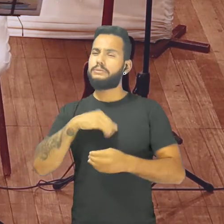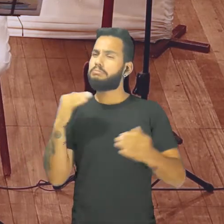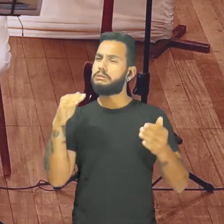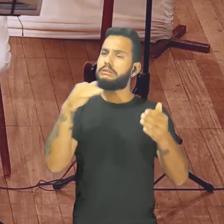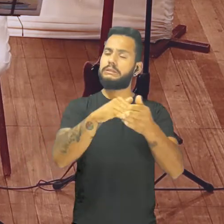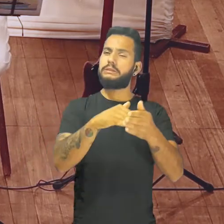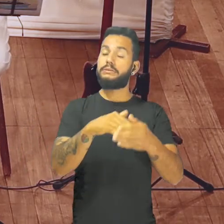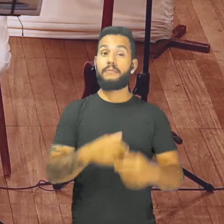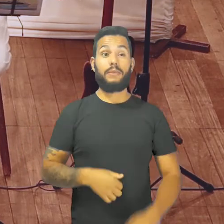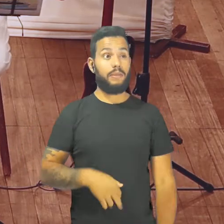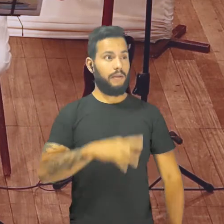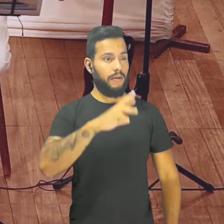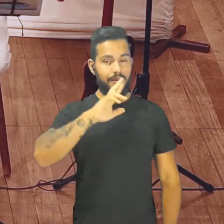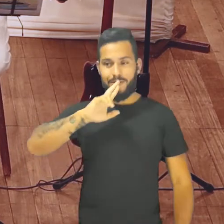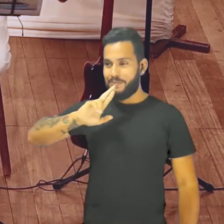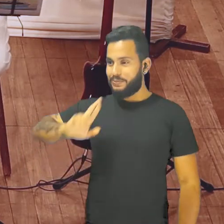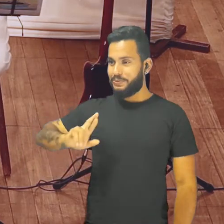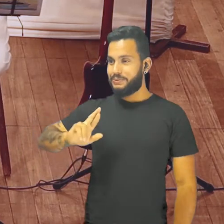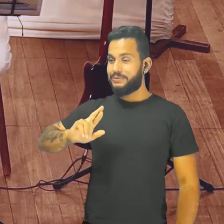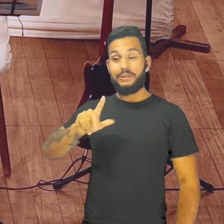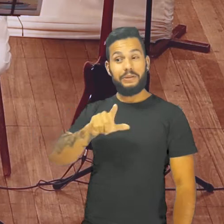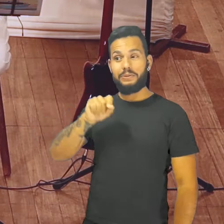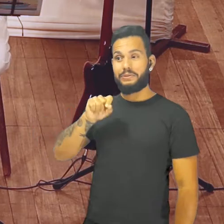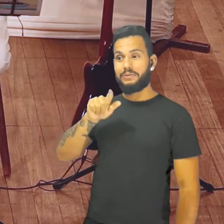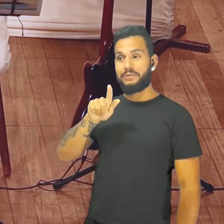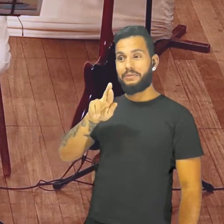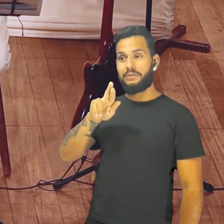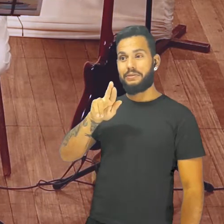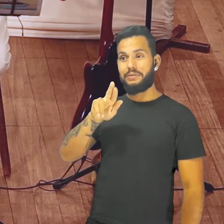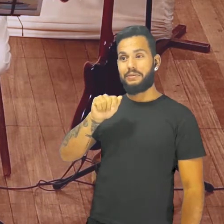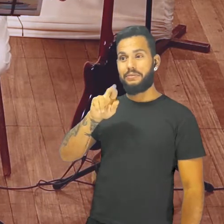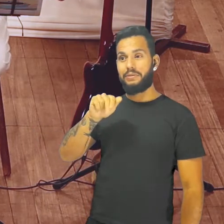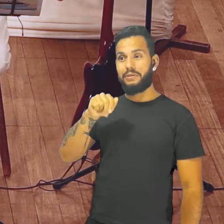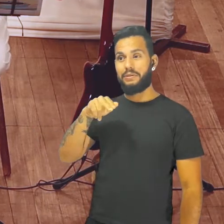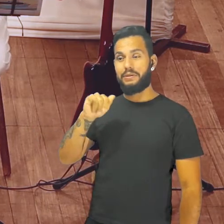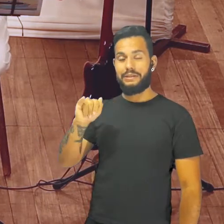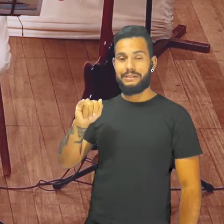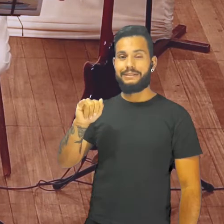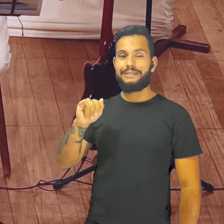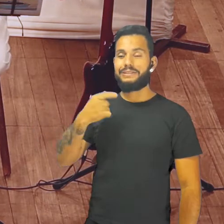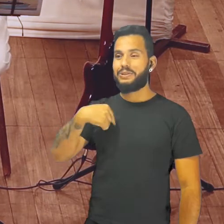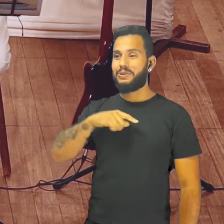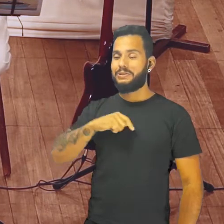lobo respondeu: prefiro o Guarani. É só a gente a corrente seguir. Pois bem, eu